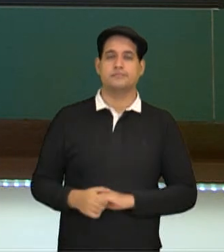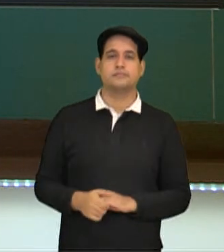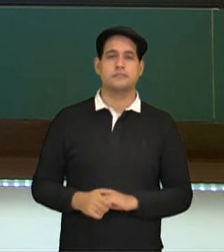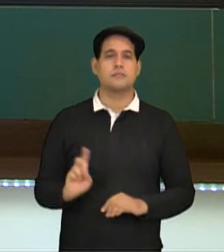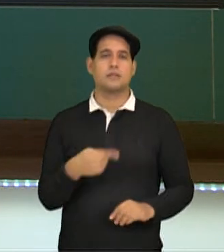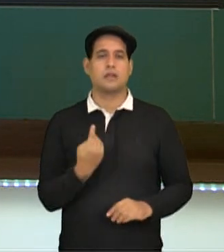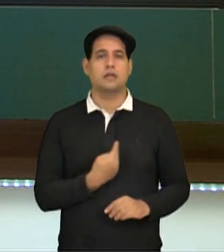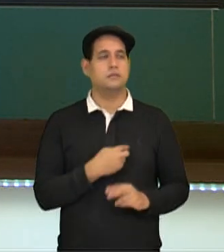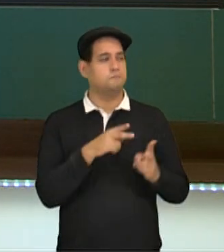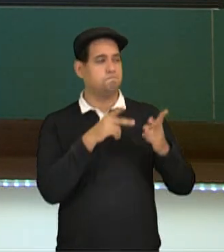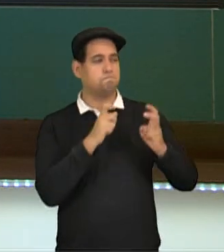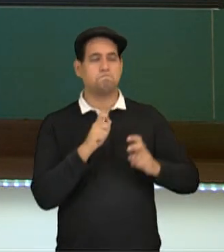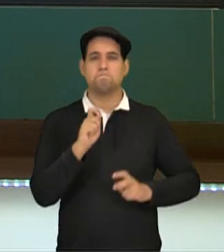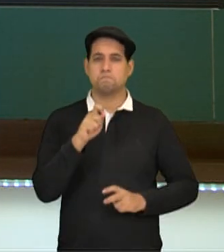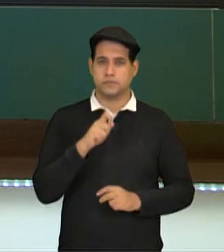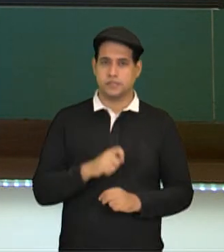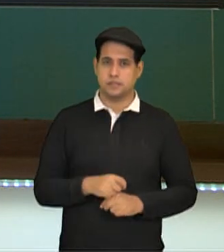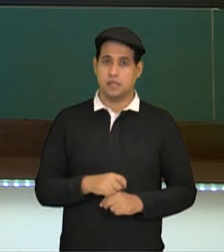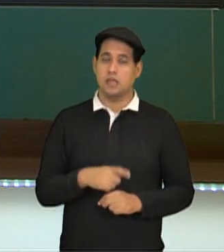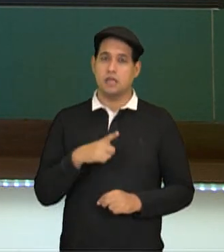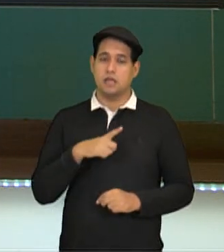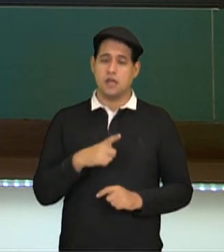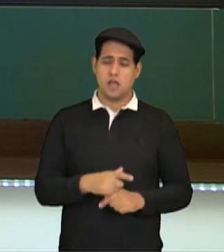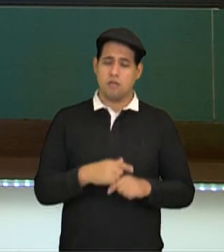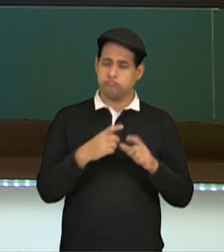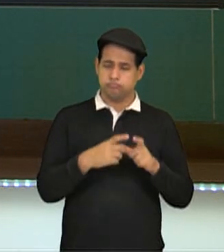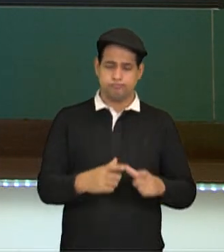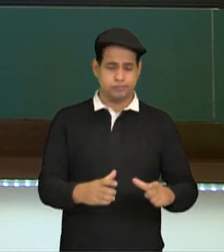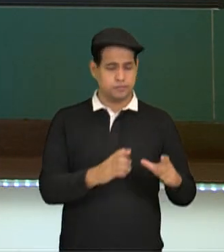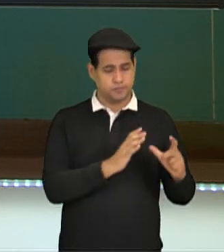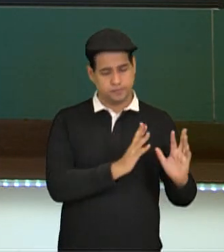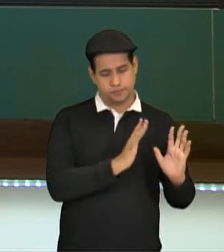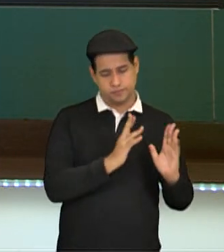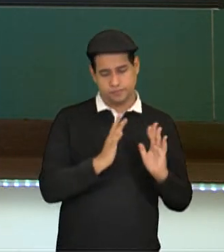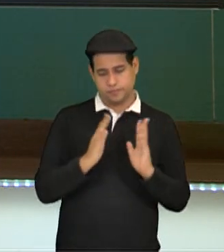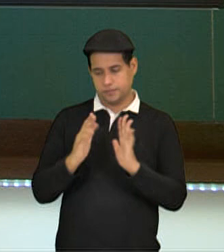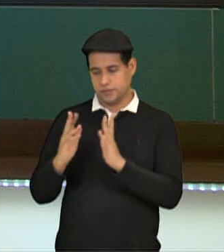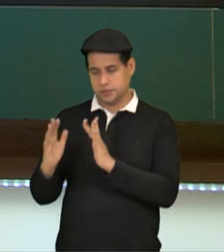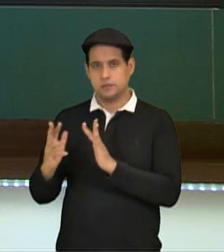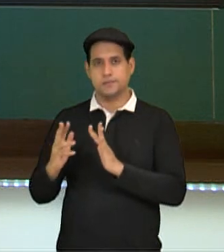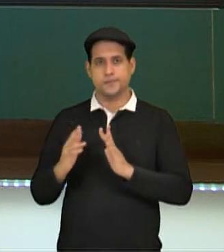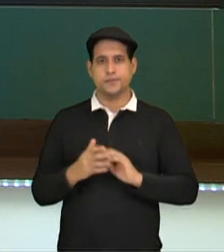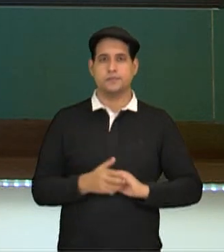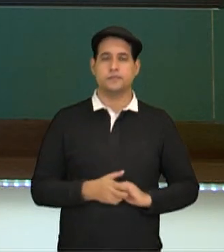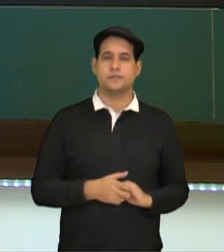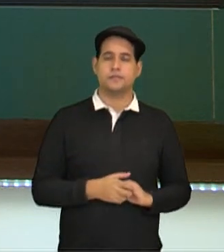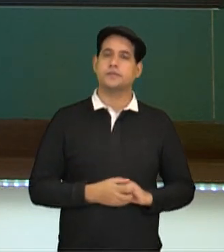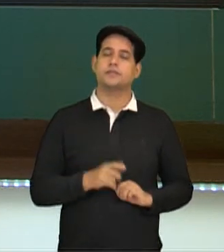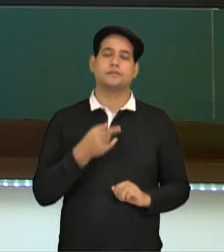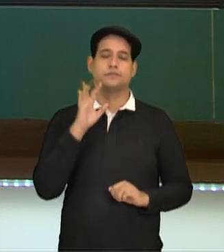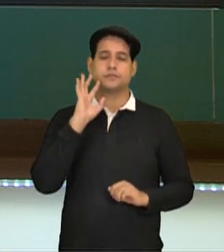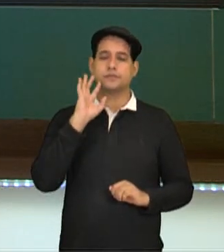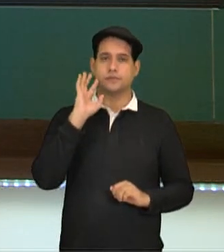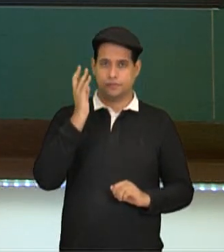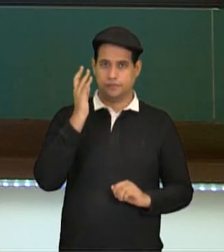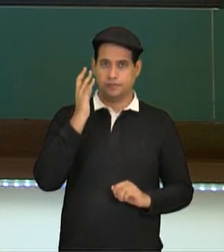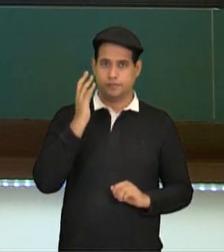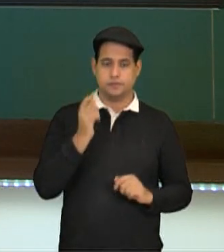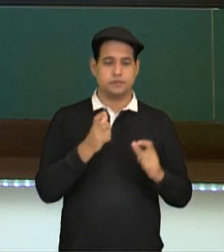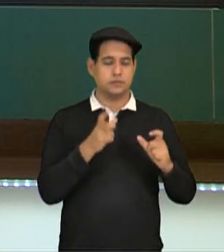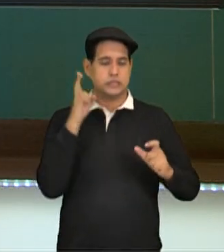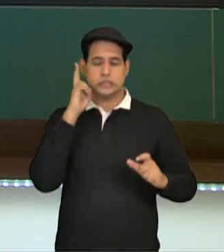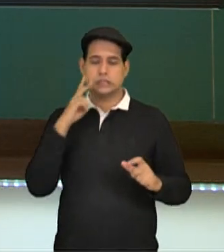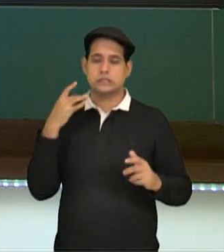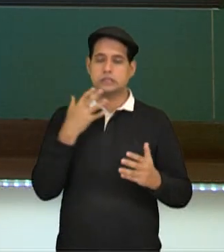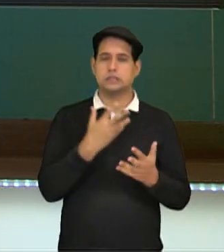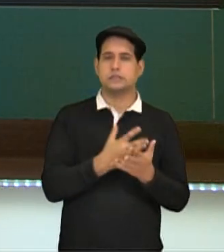Então a gente percebe aqui, né, que a dimensão temporal, ou seja, o tempo em que os fatos acontecem nessa